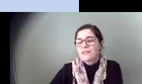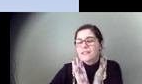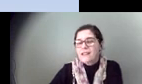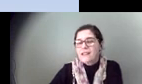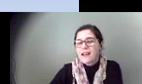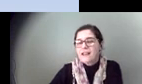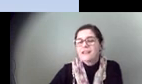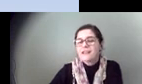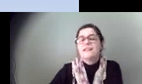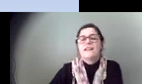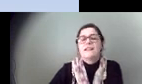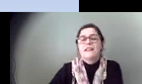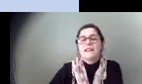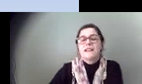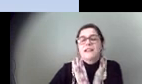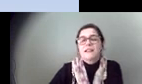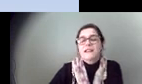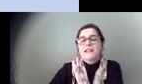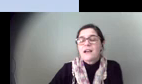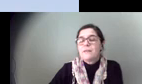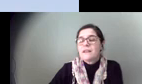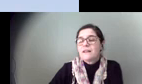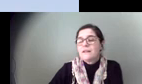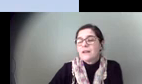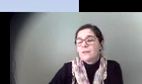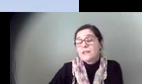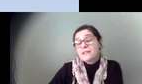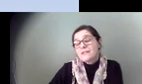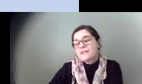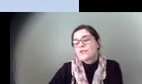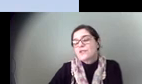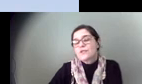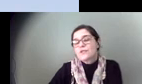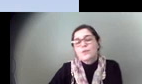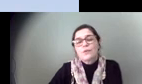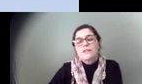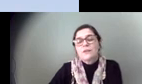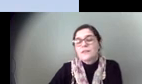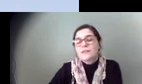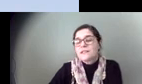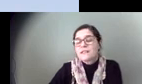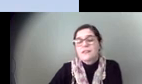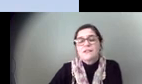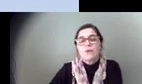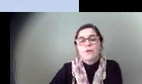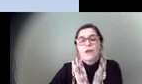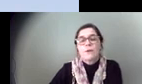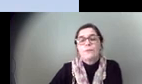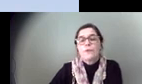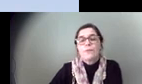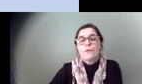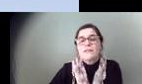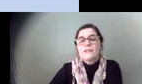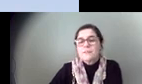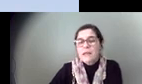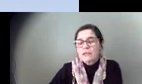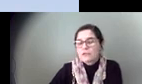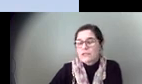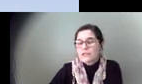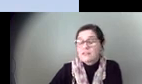está organizada, né? Que cabe, muitas vezes aos gestores de estar organizada essa escola. Como